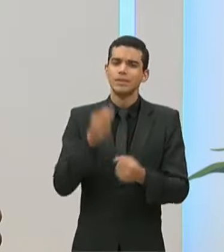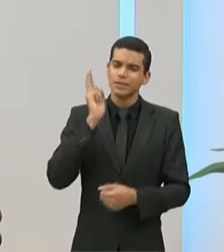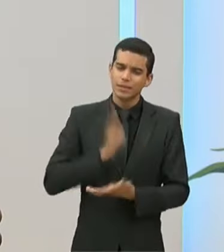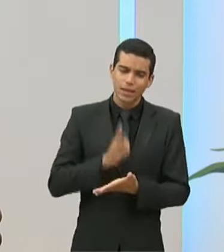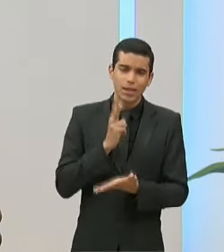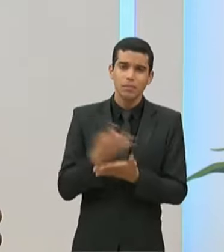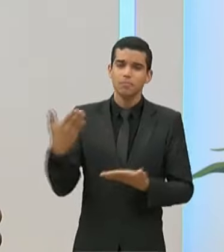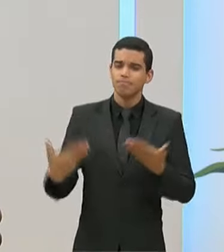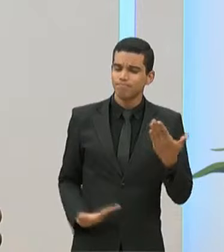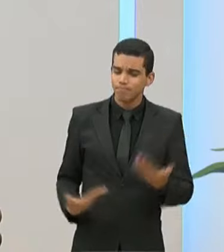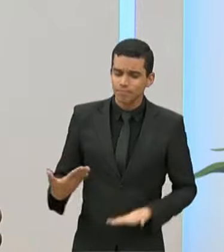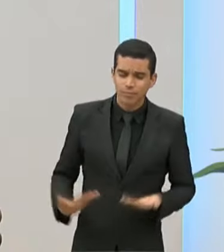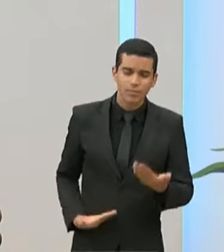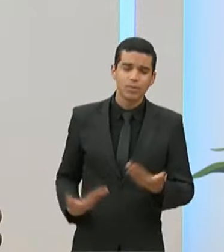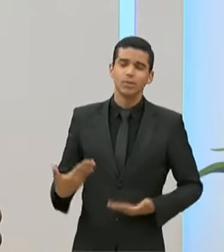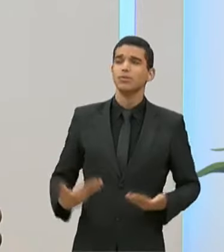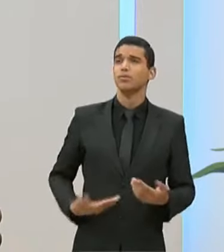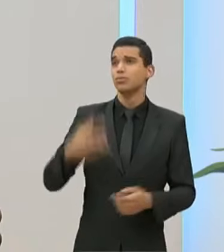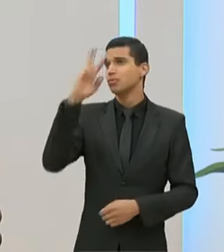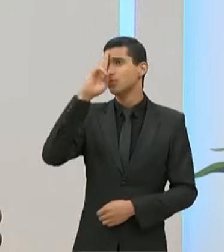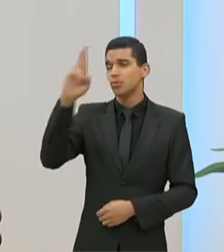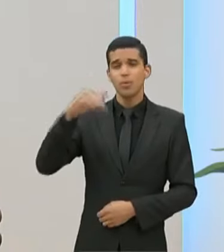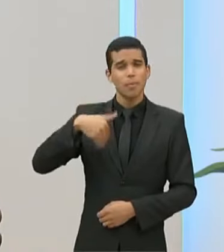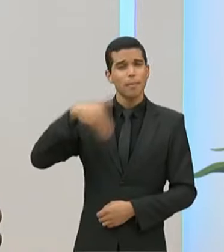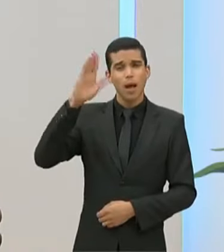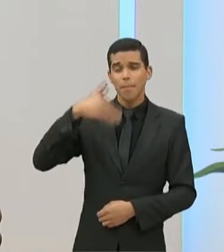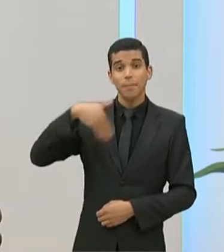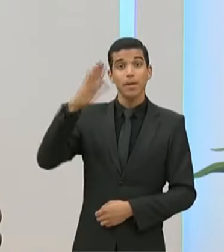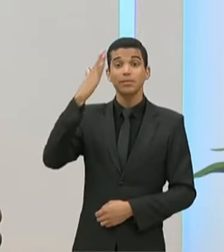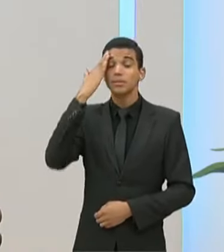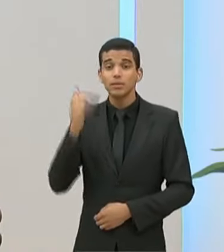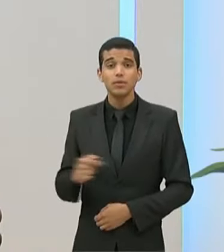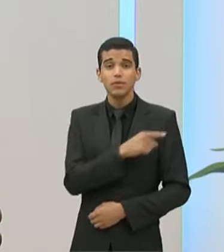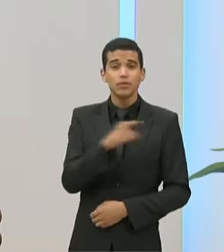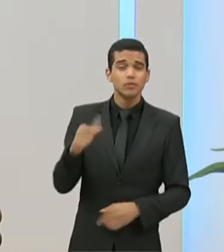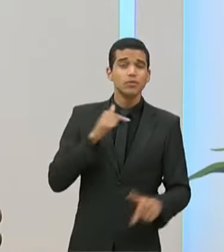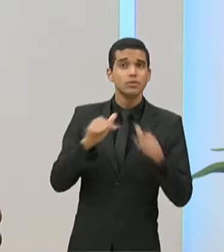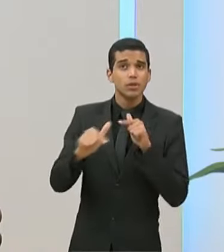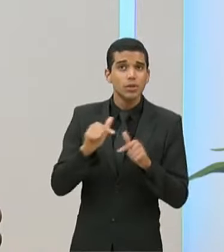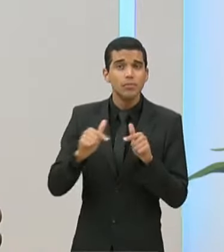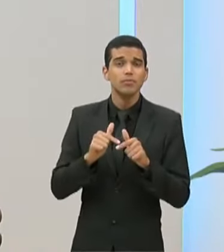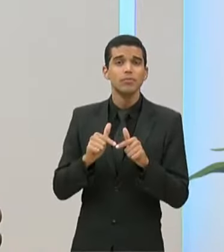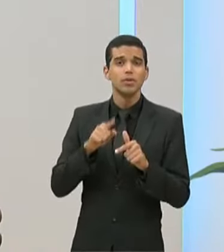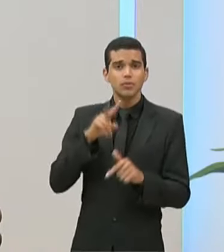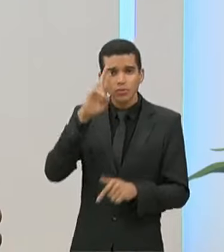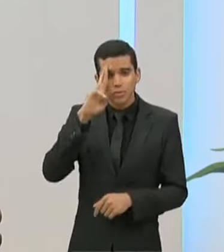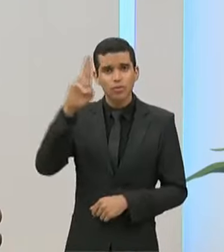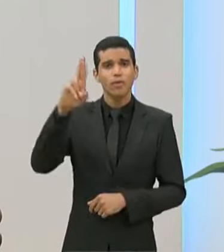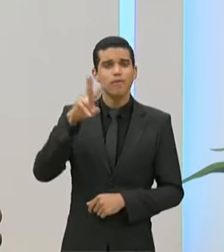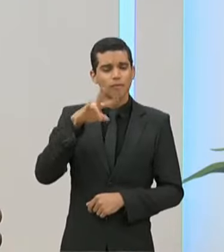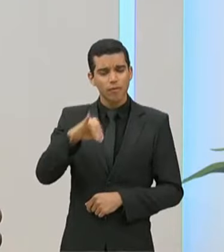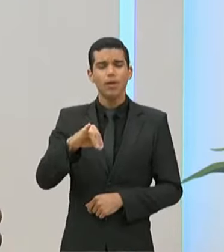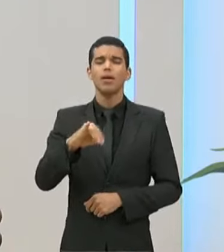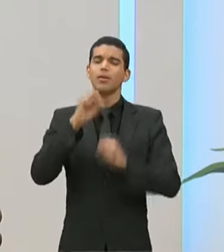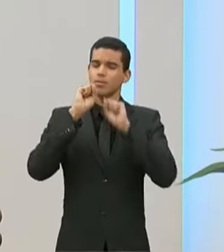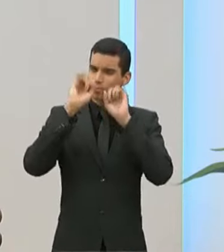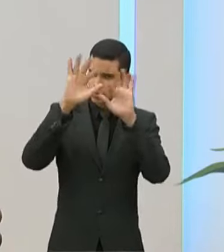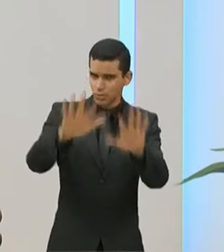sempre abundantes na obra do Senhor, sabendo que o vosso trabalho não é vão, não